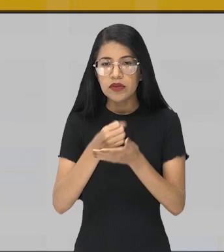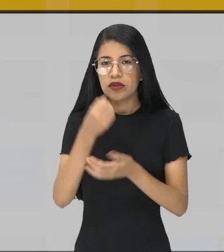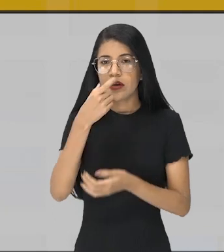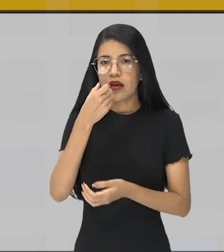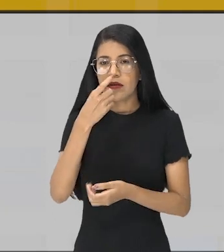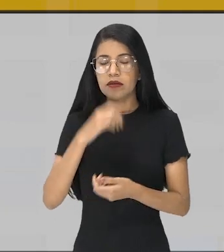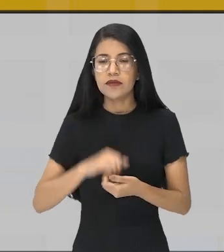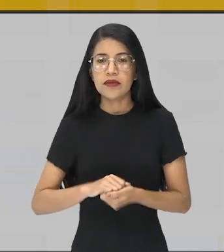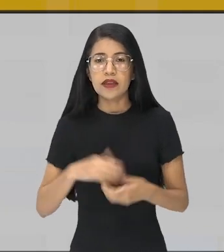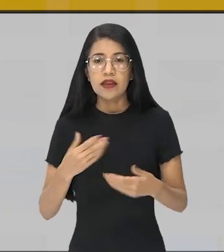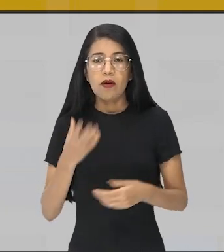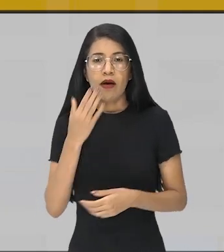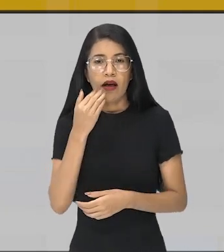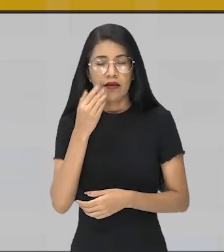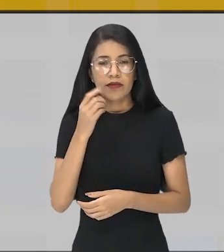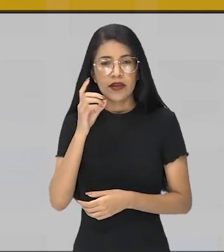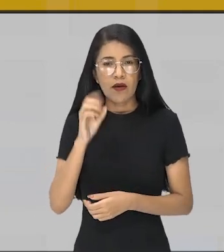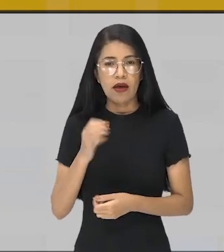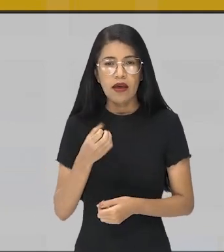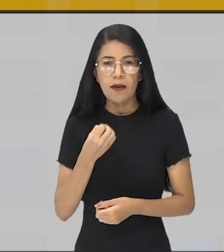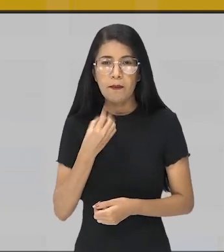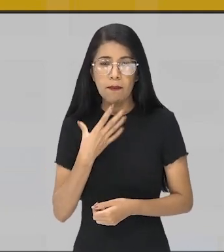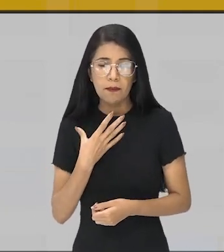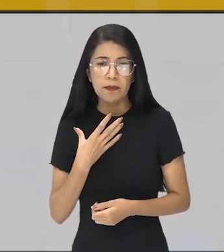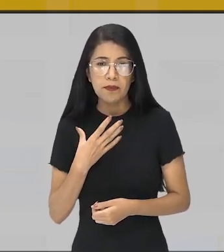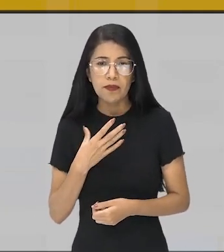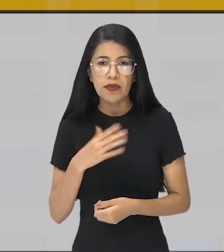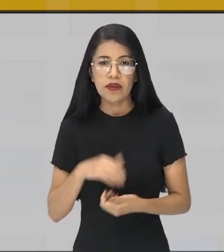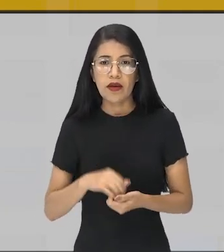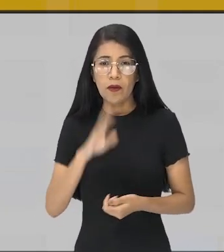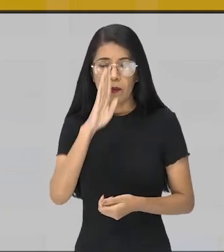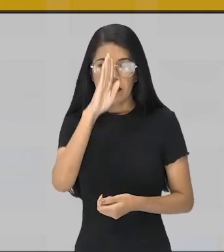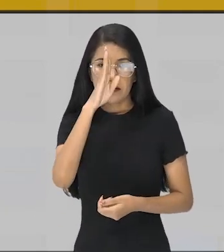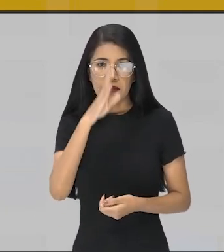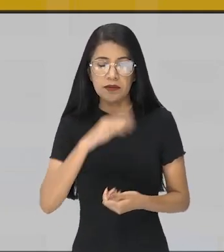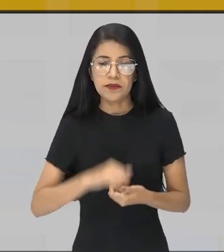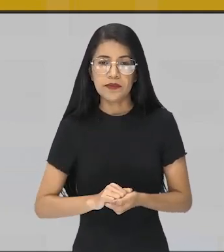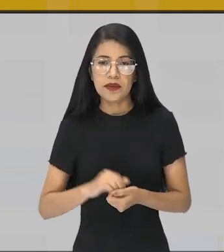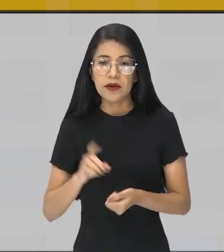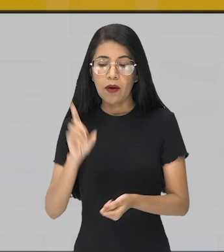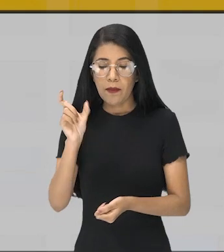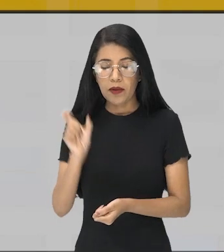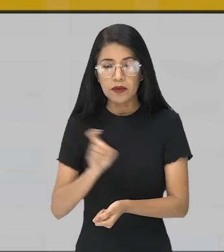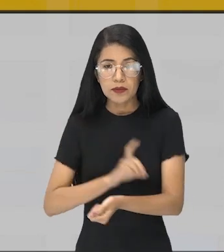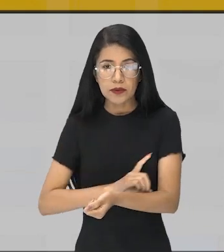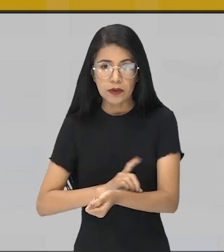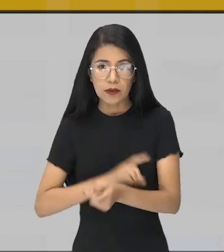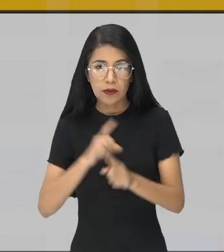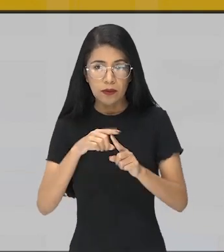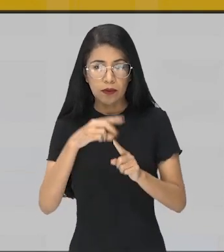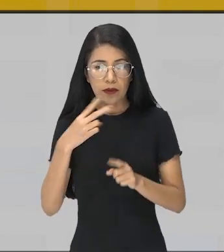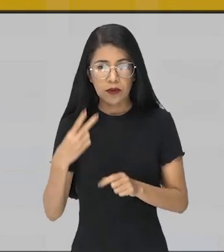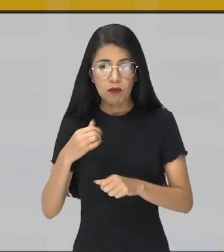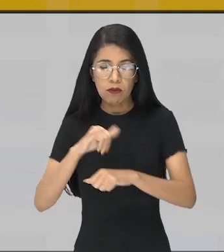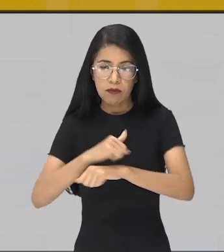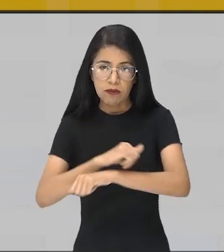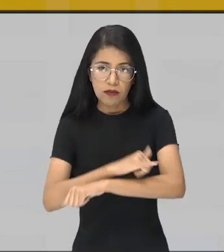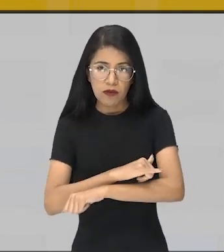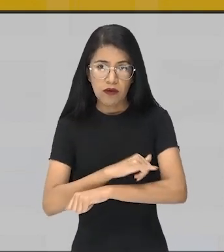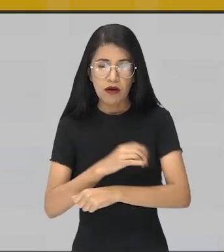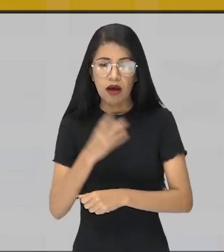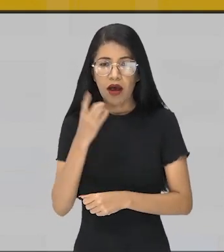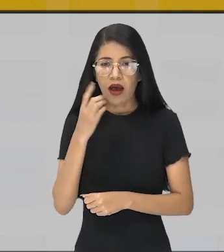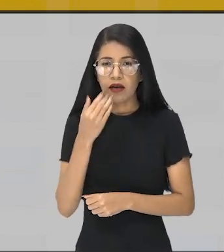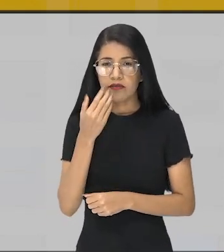é a medida mais importante a ser adotada. Em pacientes diabéticos tipo 2, geralmente obesos, a dieta deve